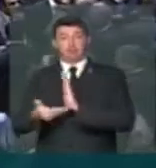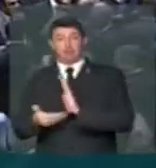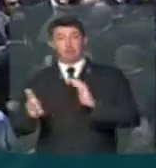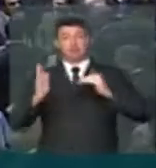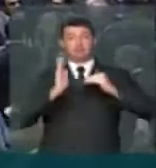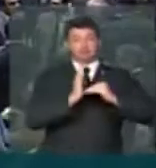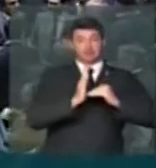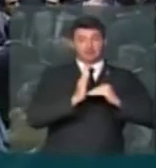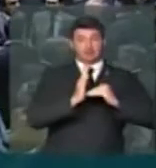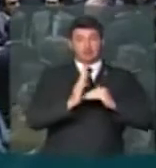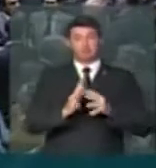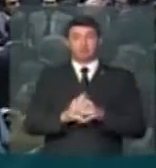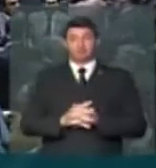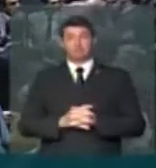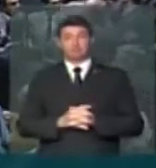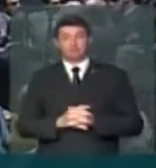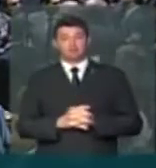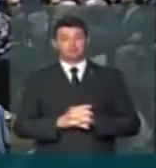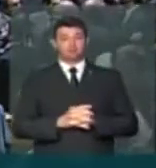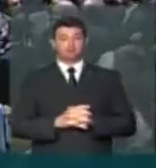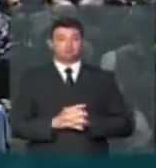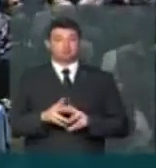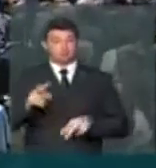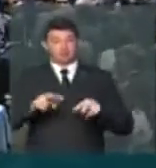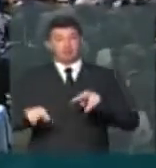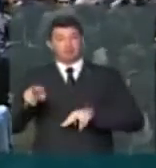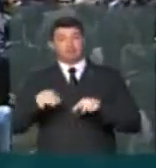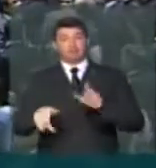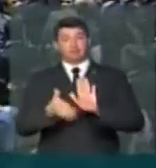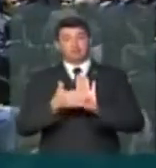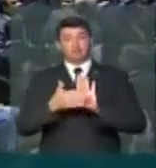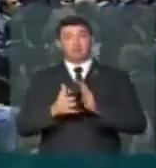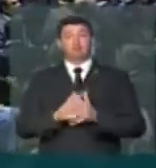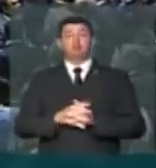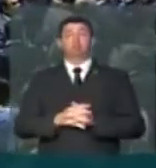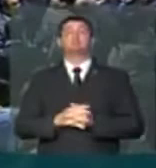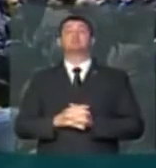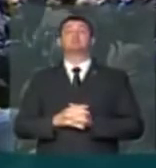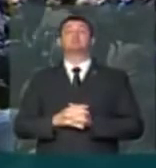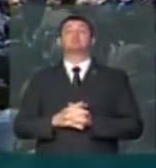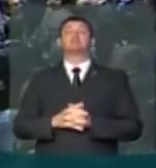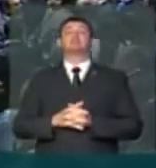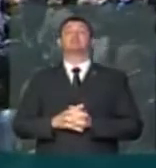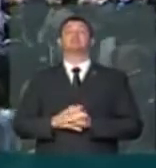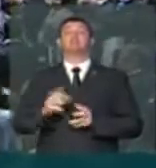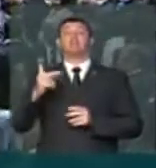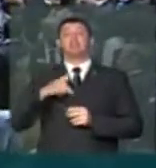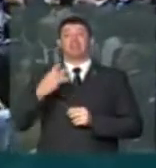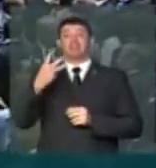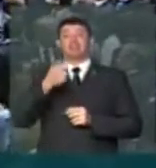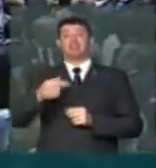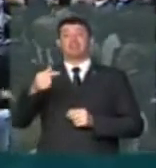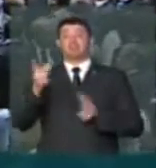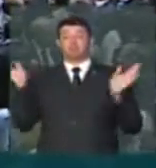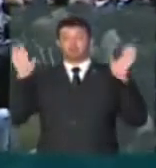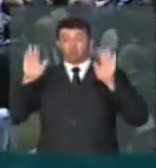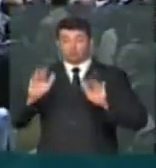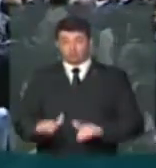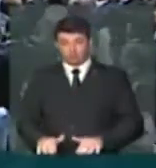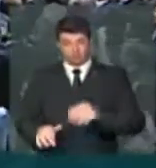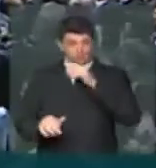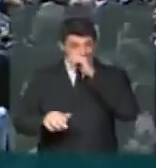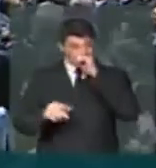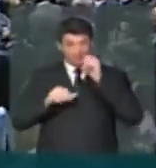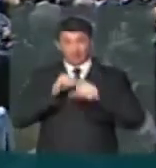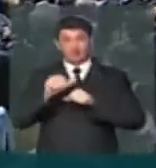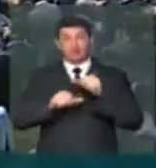e Senado uma sessão do Congresso Nacional para análise da proposta do Executivo enviada há cerca de 3 semanas para o Congresso Nacional, que